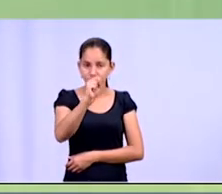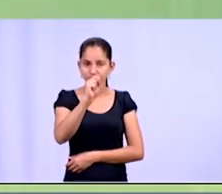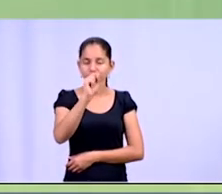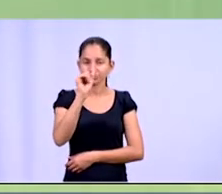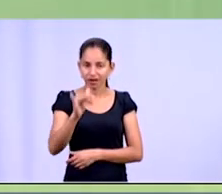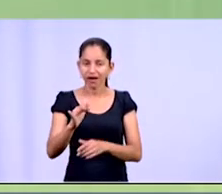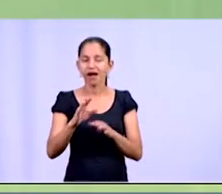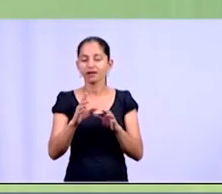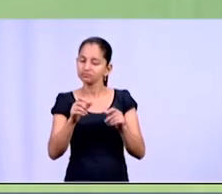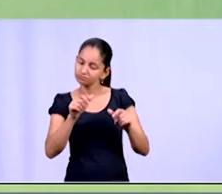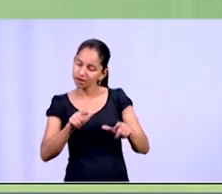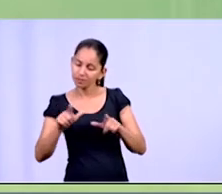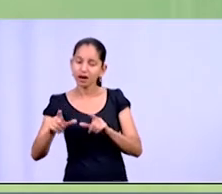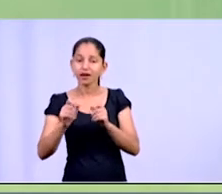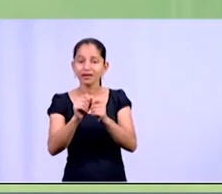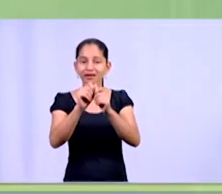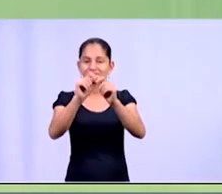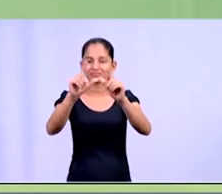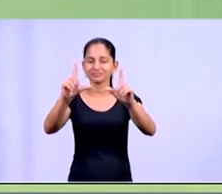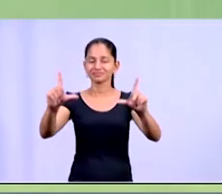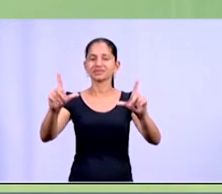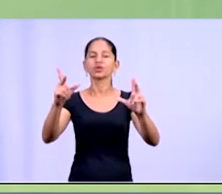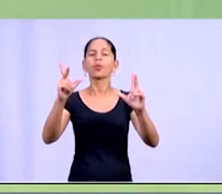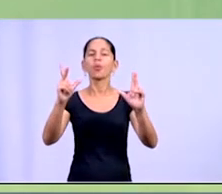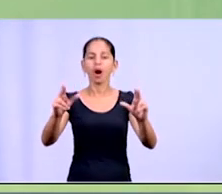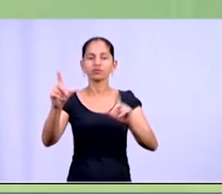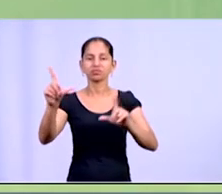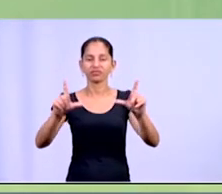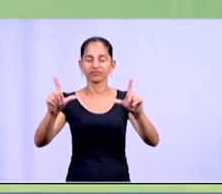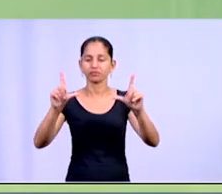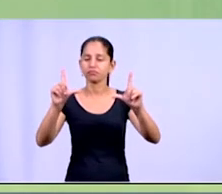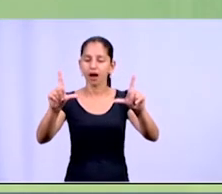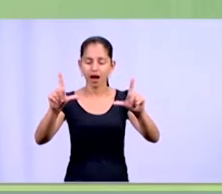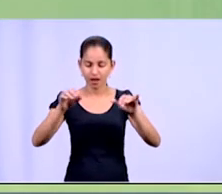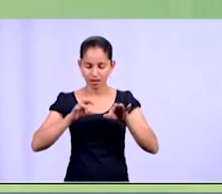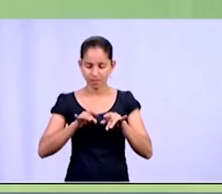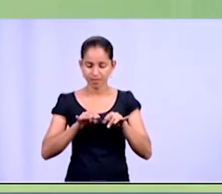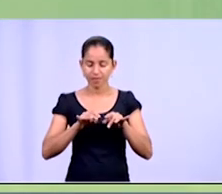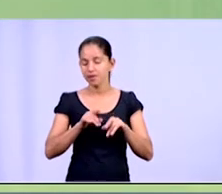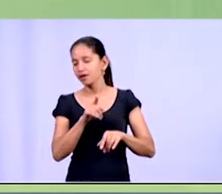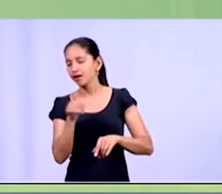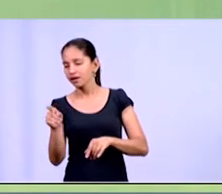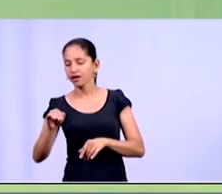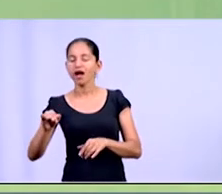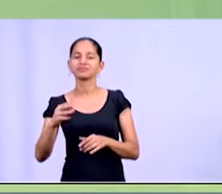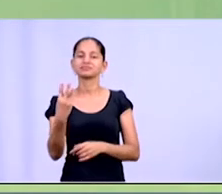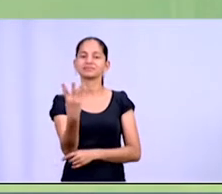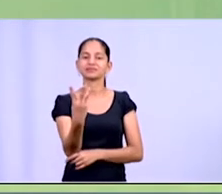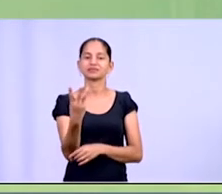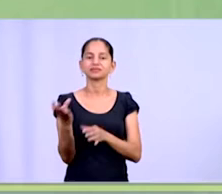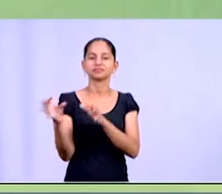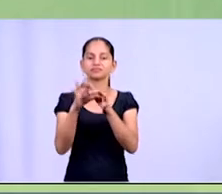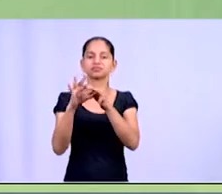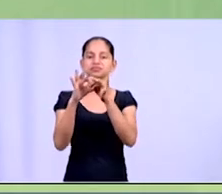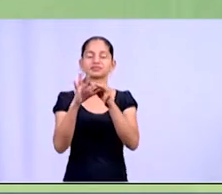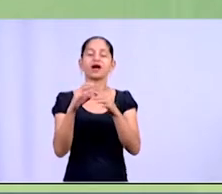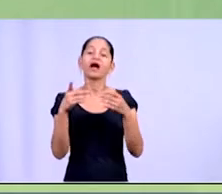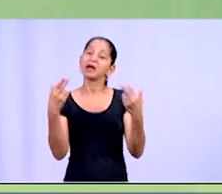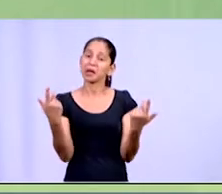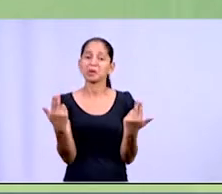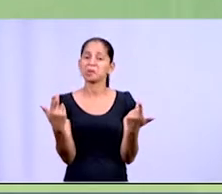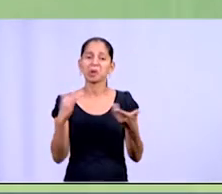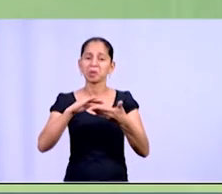1968, né? Então essas são uma história bem resumida, o que é que aconteceu até nós termos computadores como esses que estão aqui na nossa